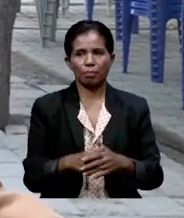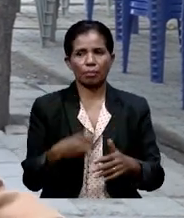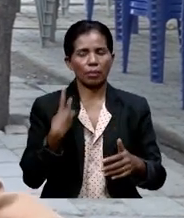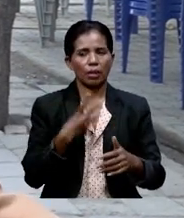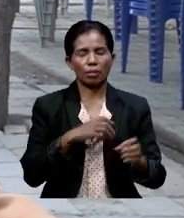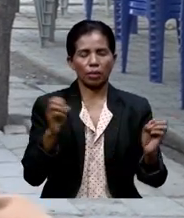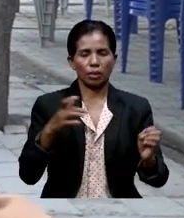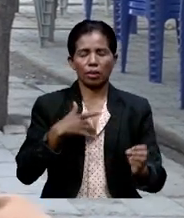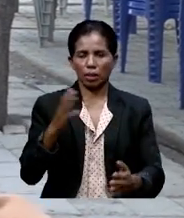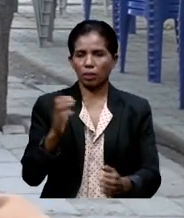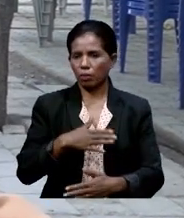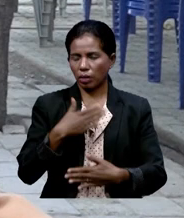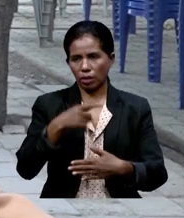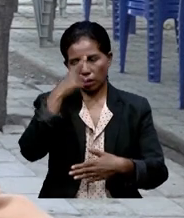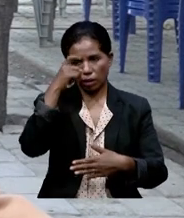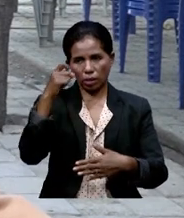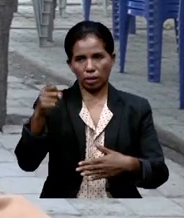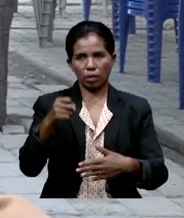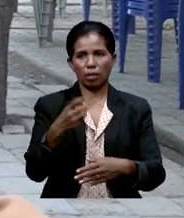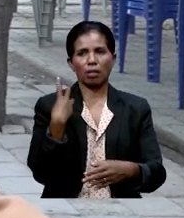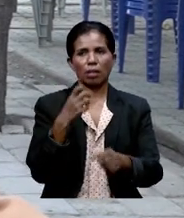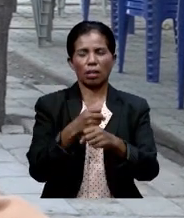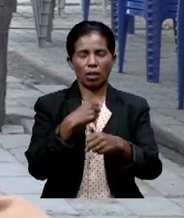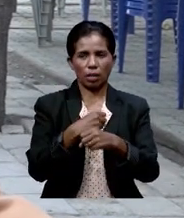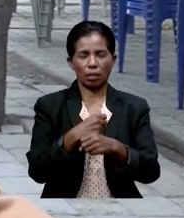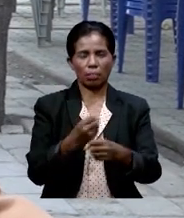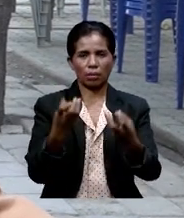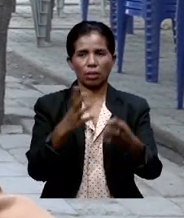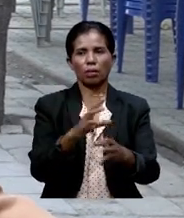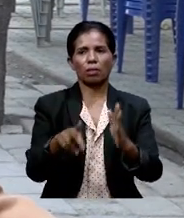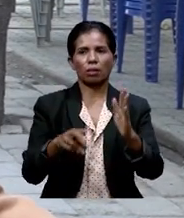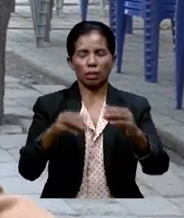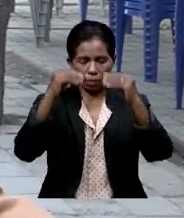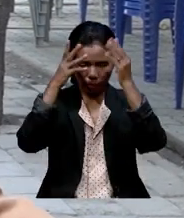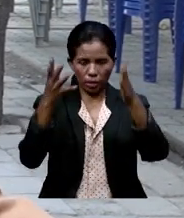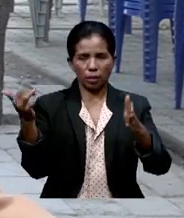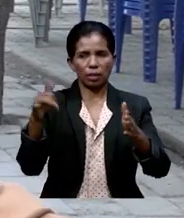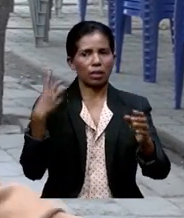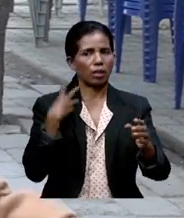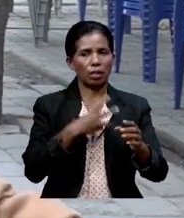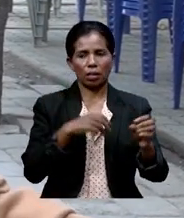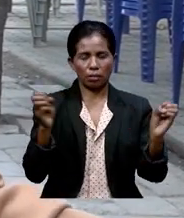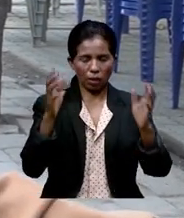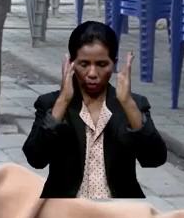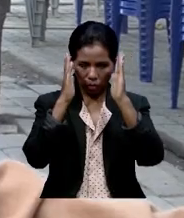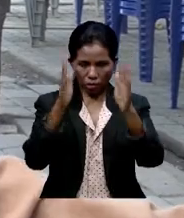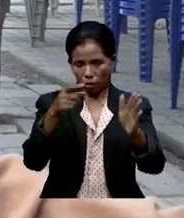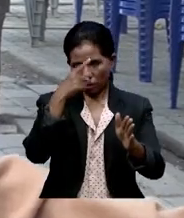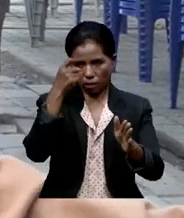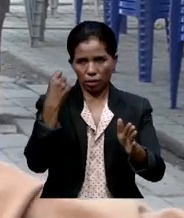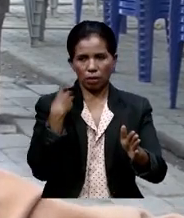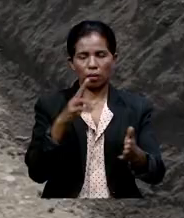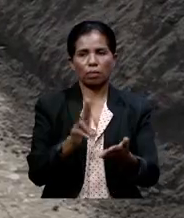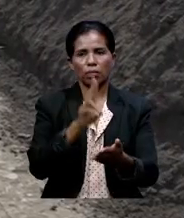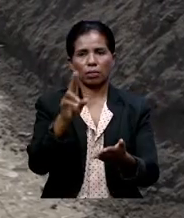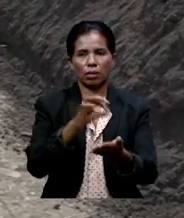ladung komfortabel tambah mak sira haliur halo barulu ansa bangira profesor sira explica am ladung konsentrasi tane ami aproveita